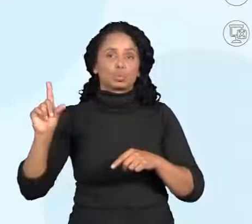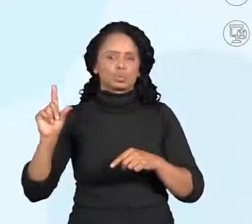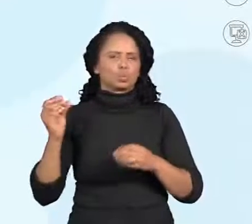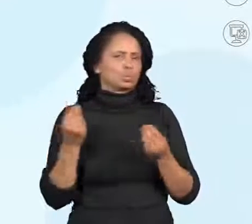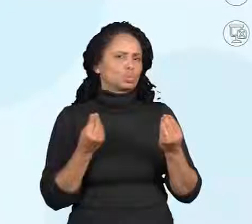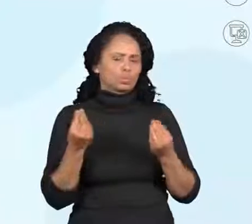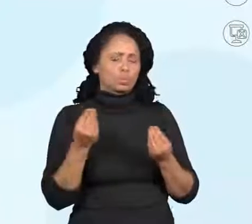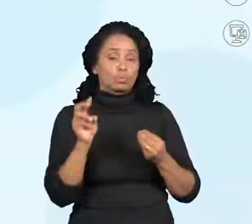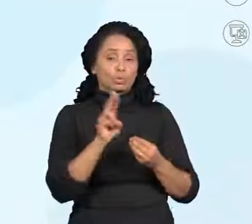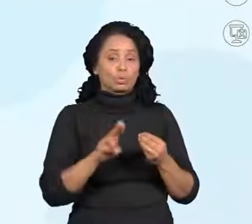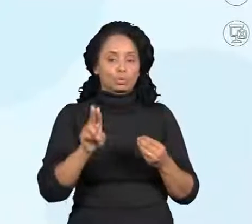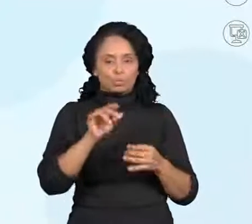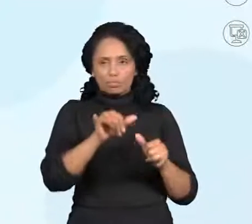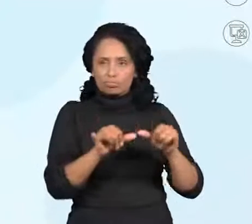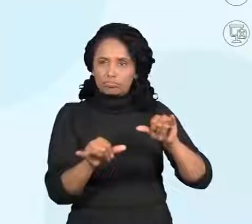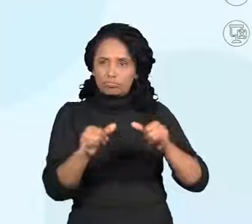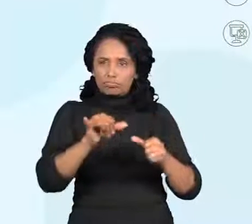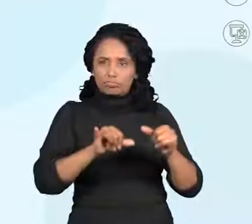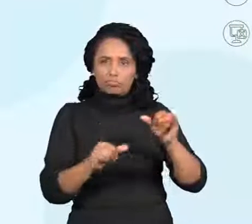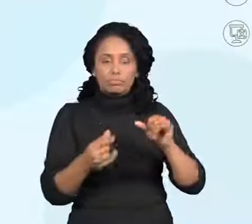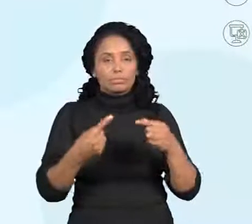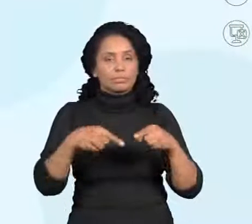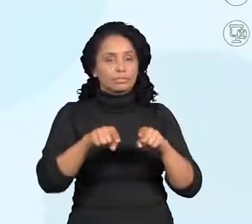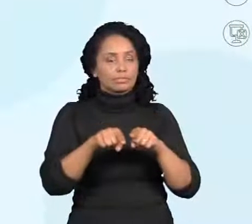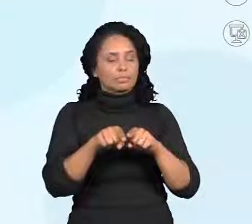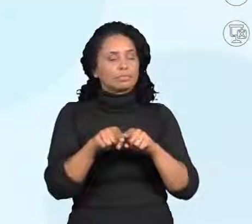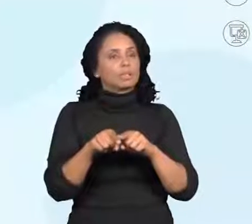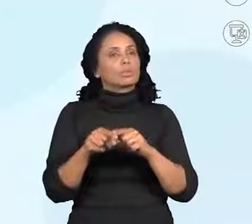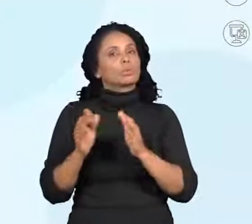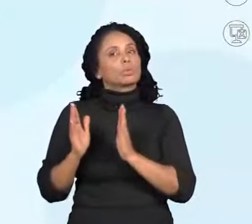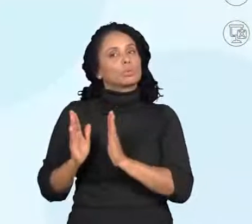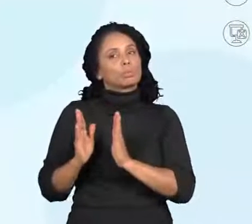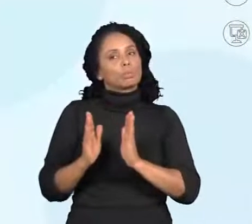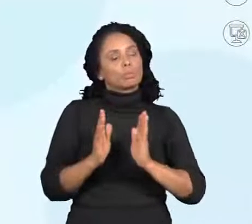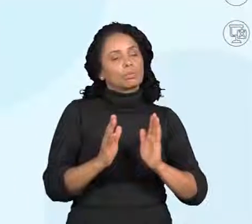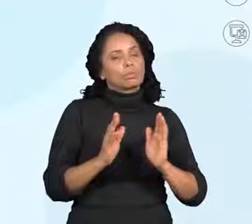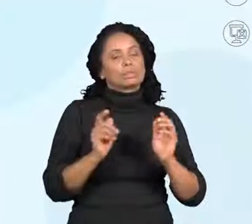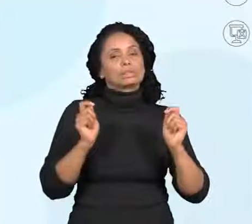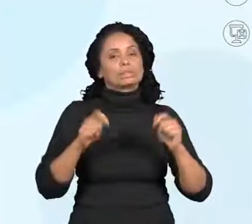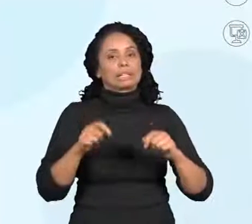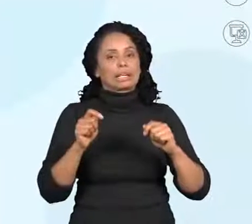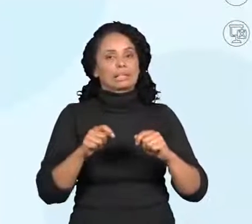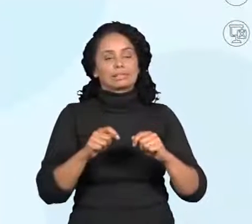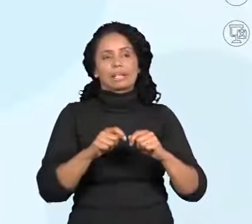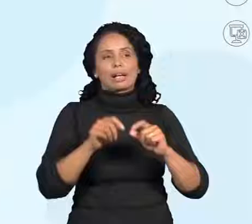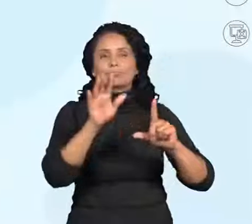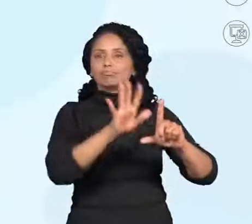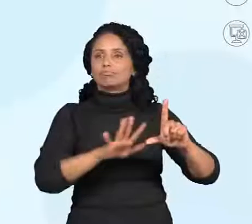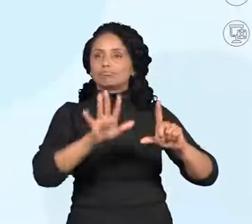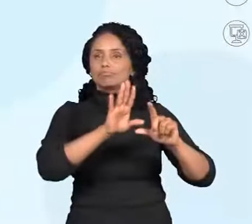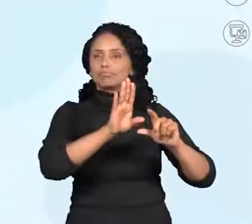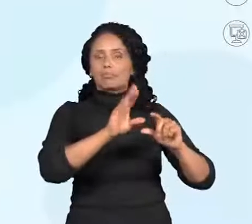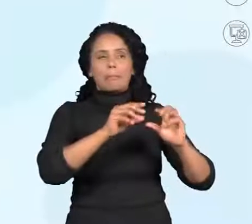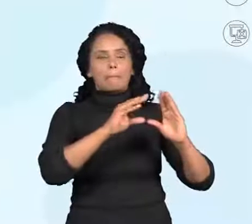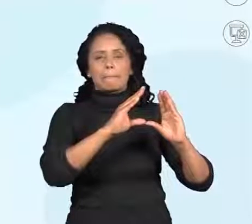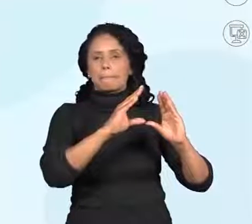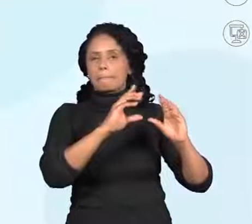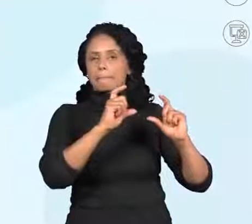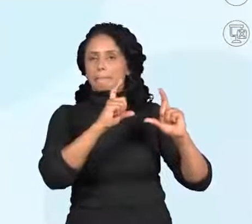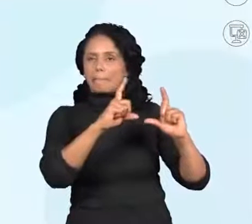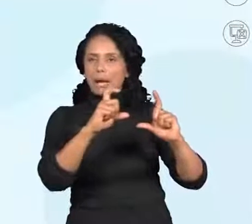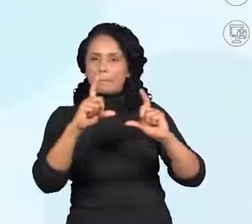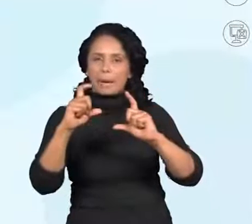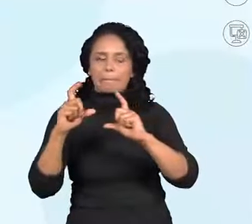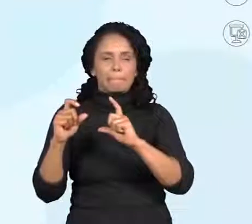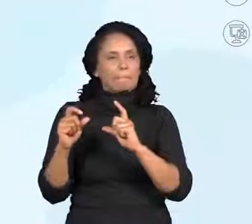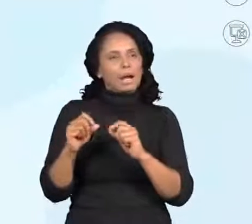agentes químicos. E também o nome do processo pelo qual é possível registrar imagens por meio de equipamentos mecânicos,